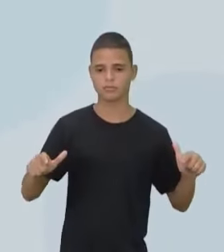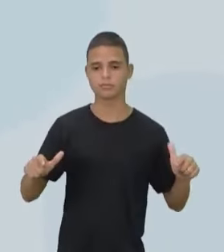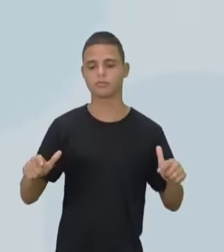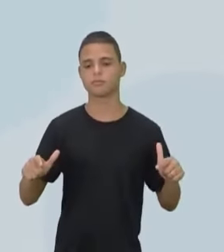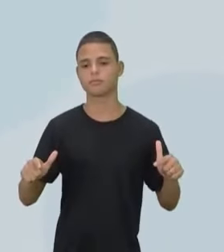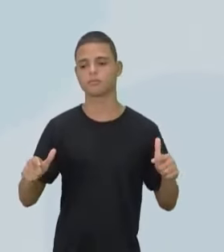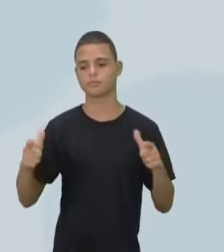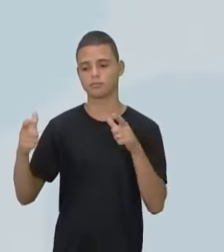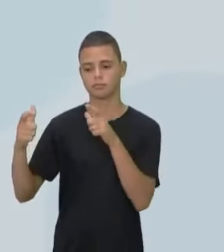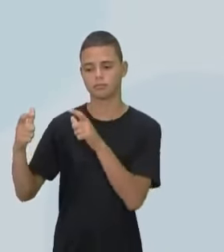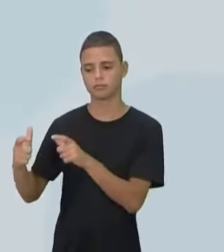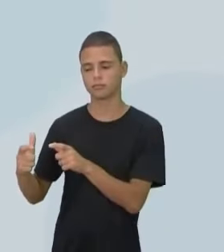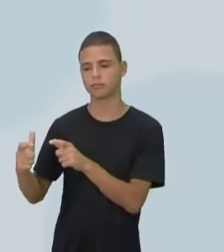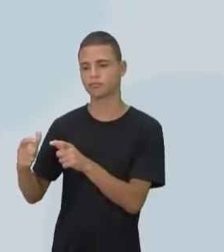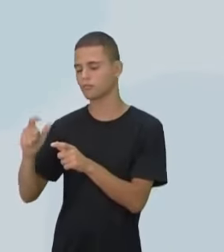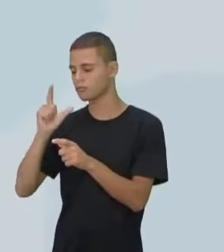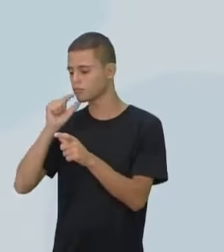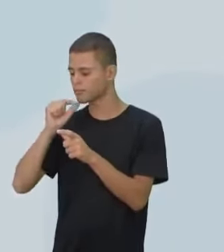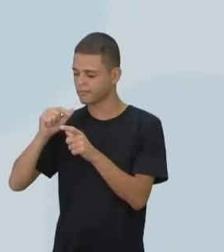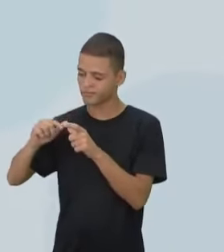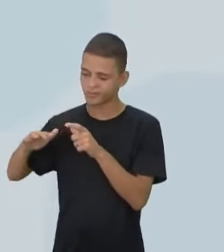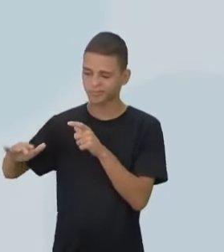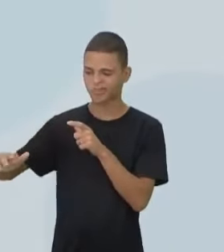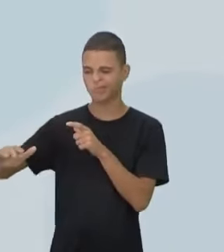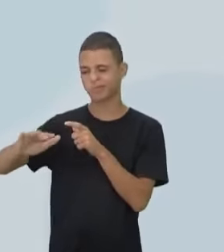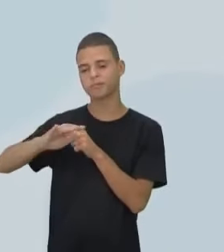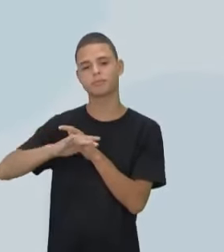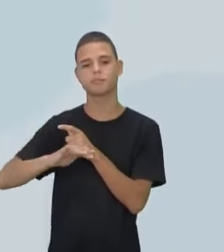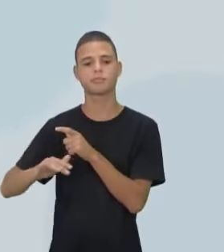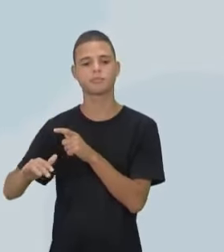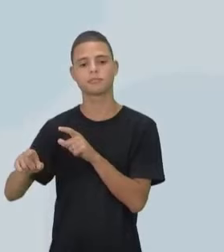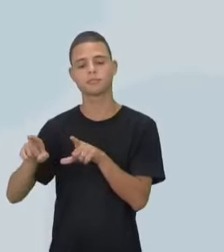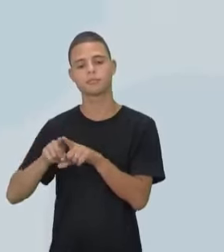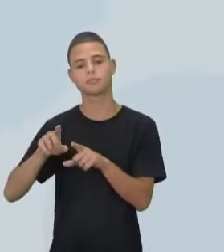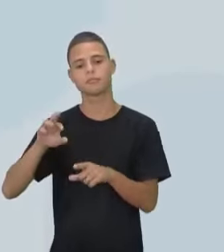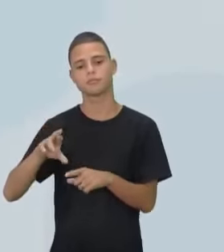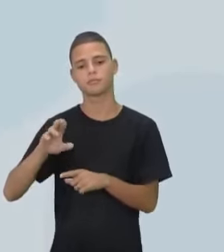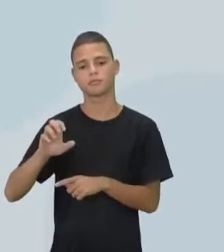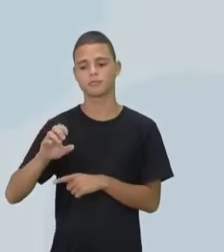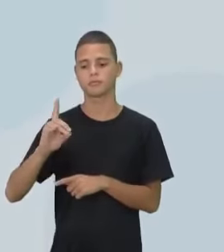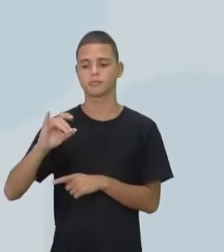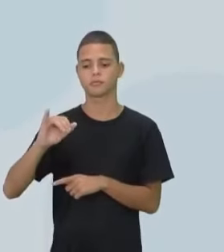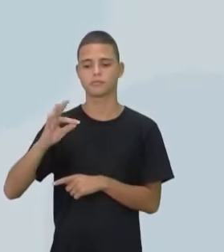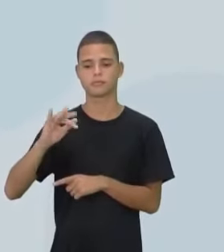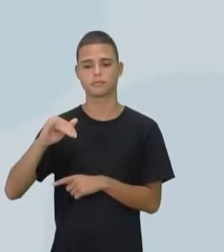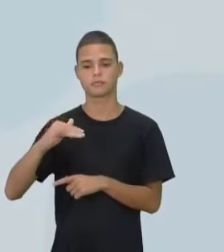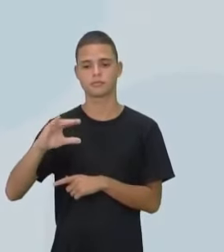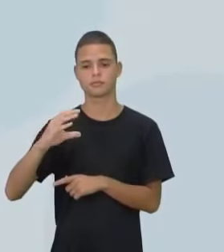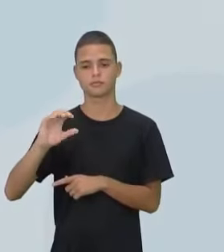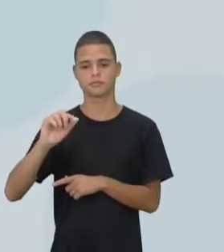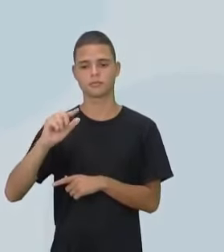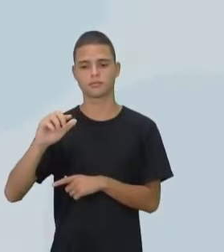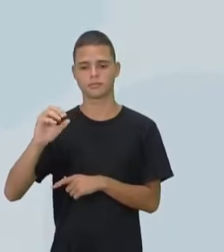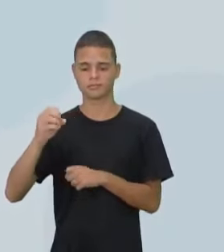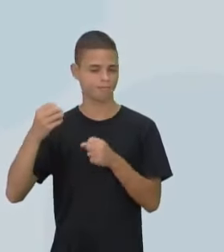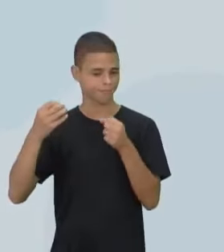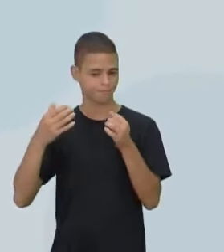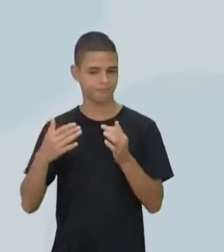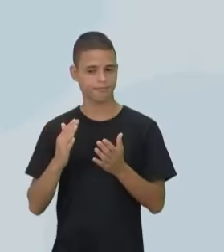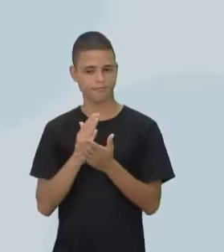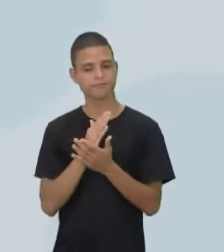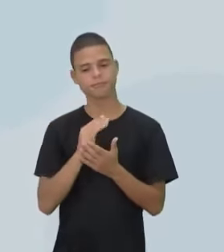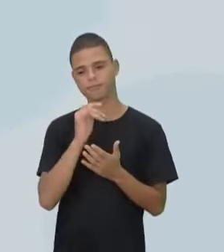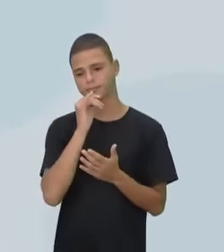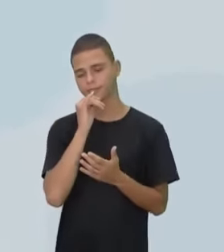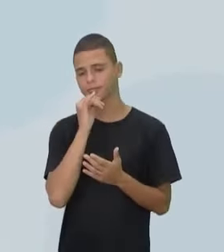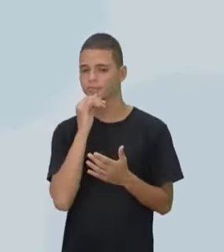o espaço disponível para a água circular, ou com retificação, que a gente vai trazer um exemplo aqui do que é retificação. E de